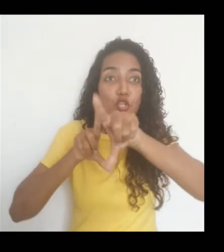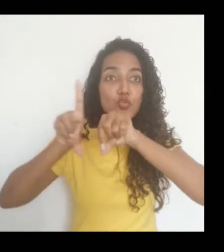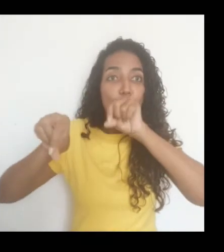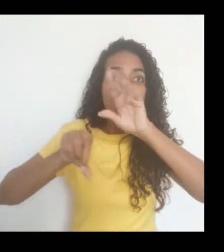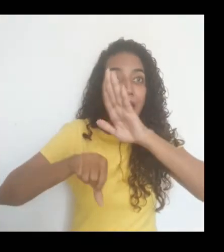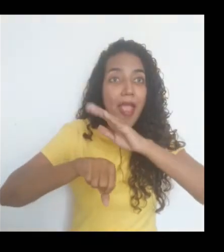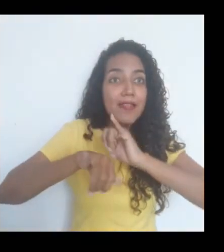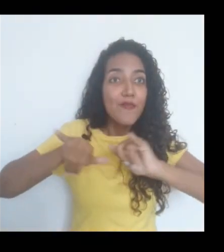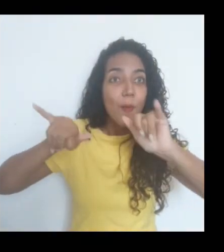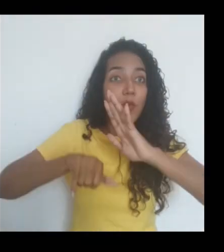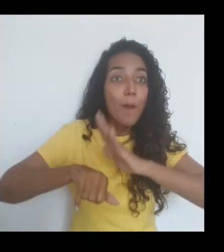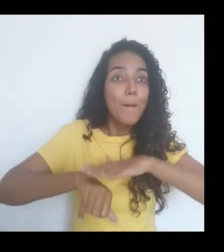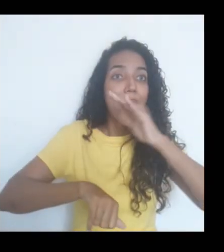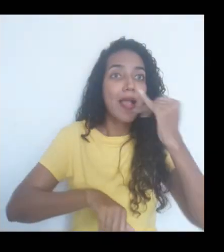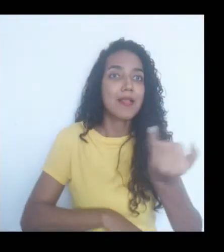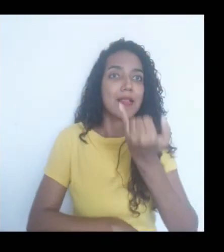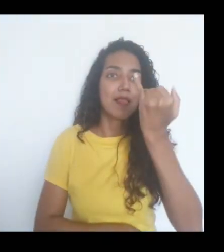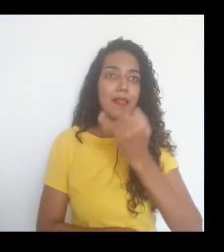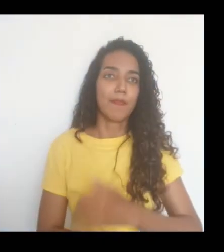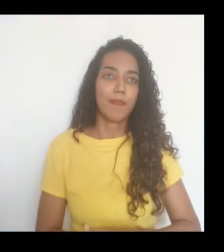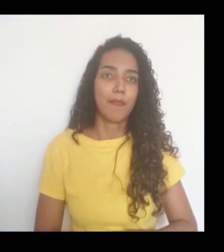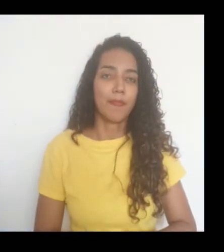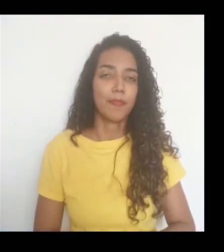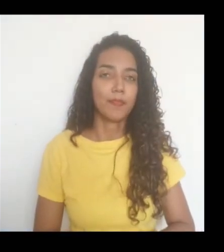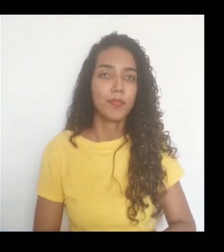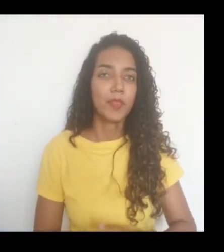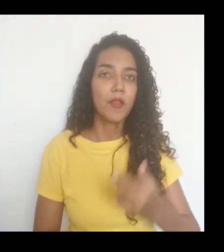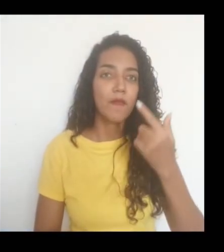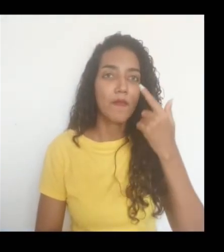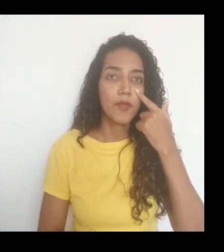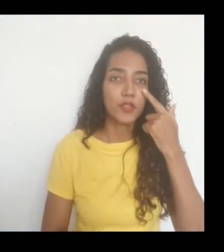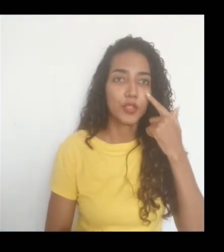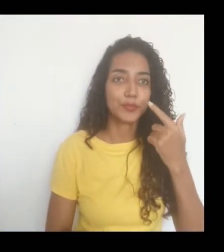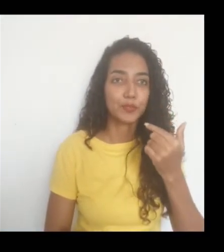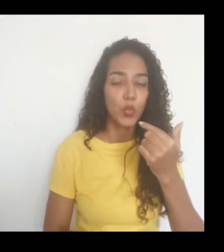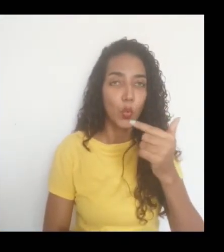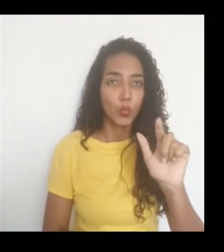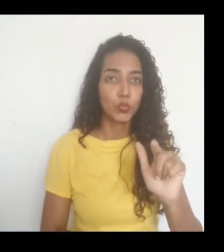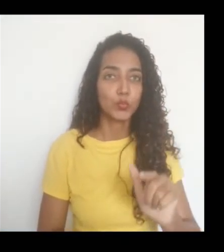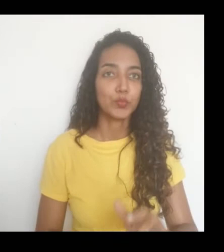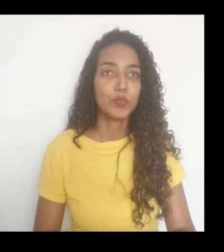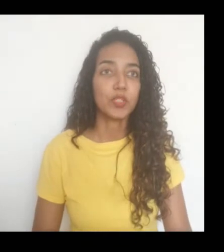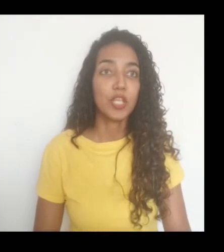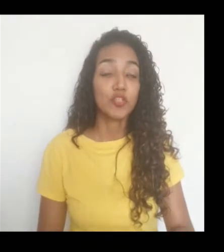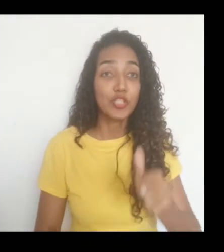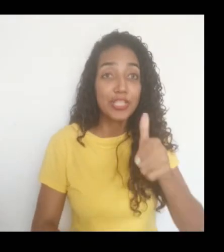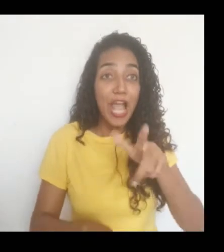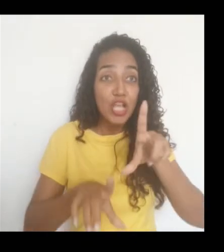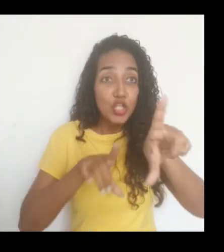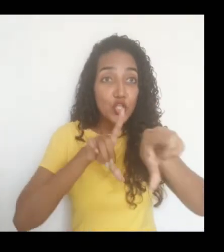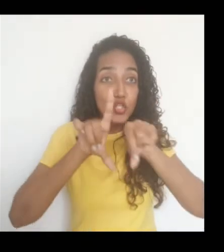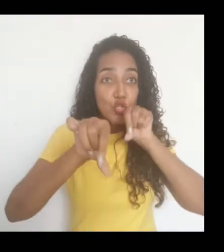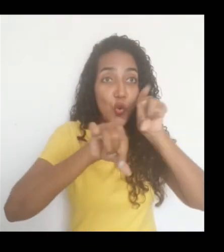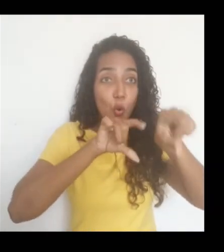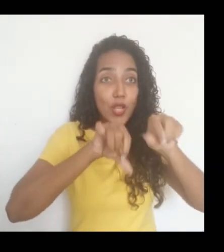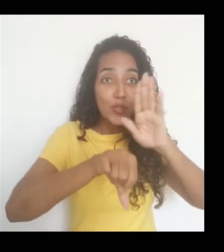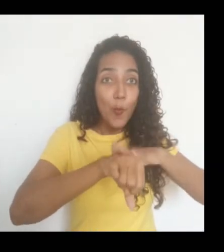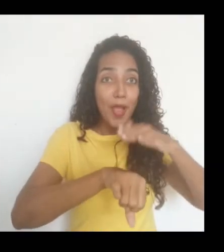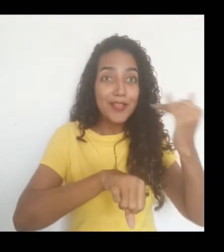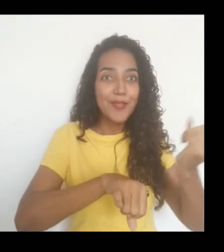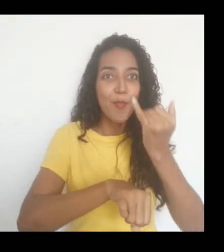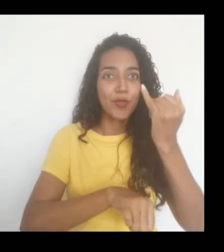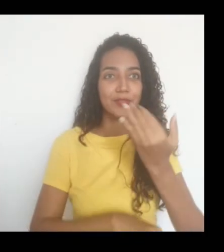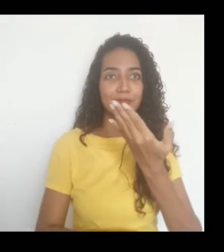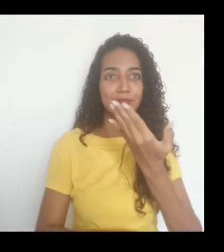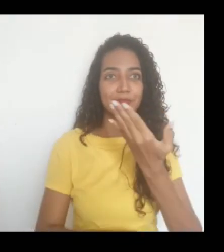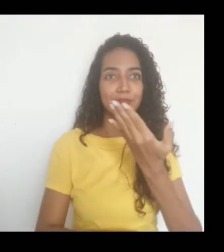está abstraindo esses detalhes aqui e deixando só o essencial, que seria isso daqui. Note que